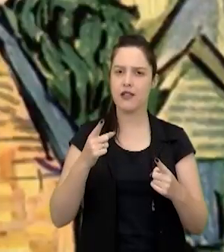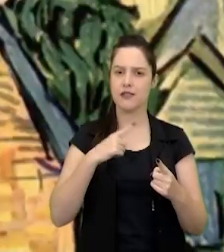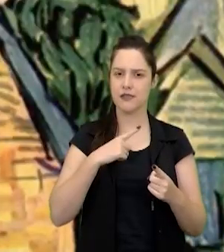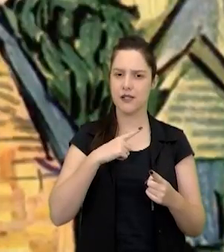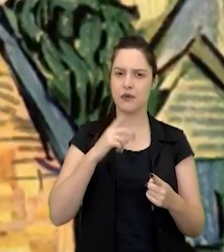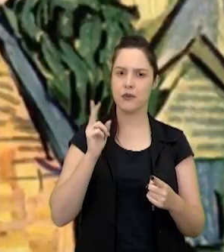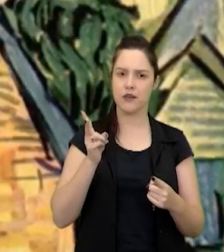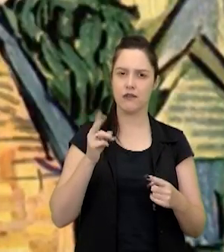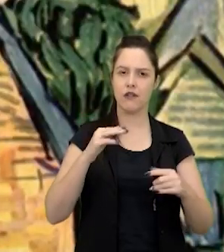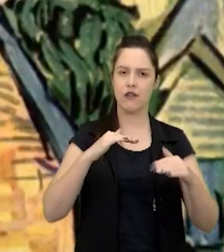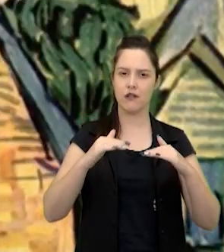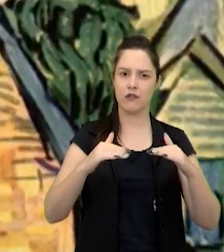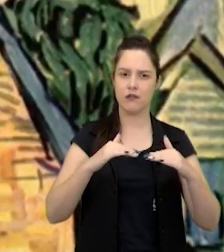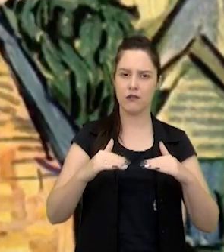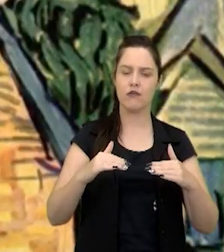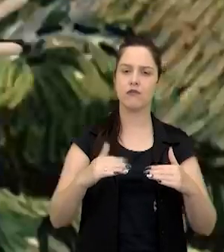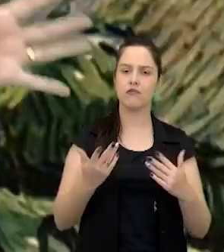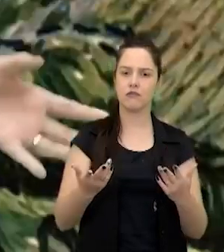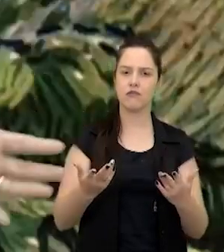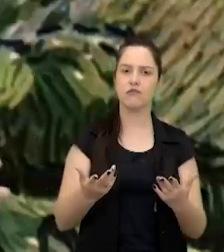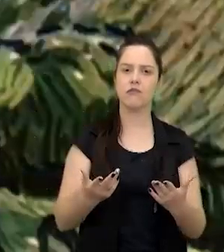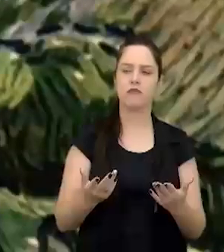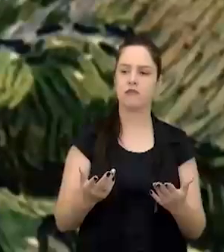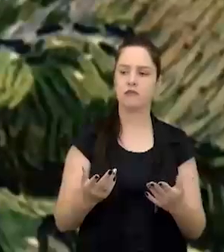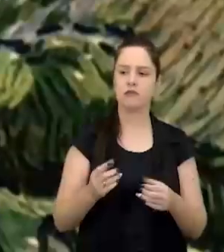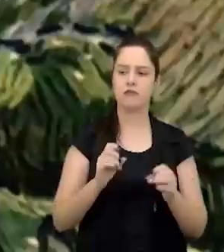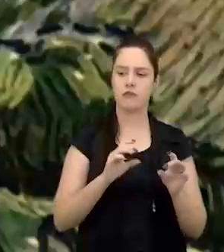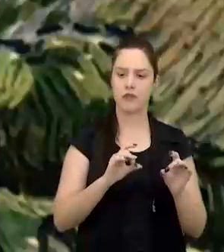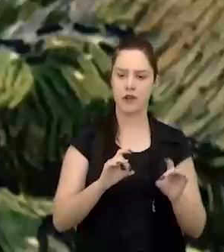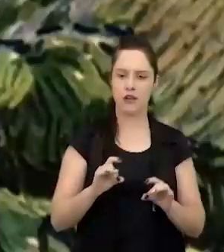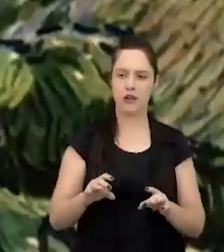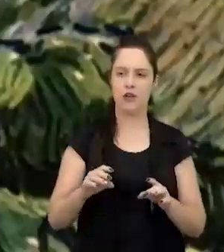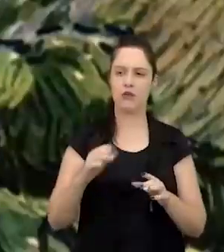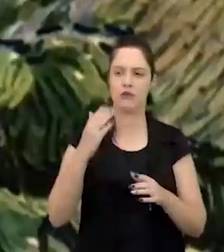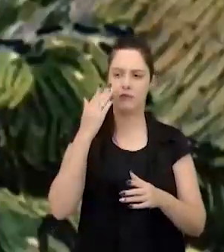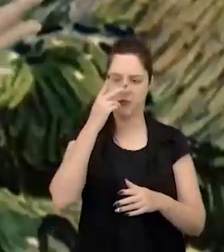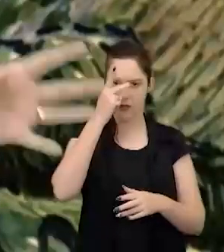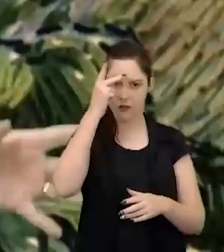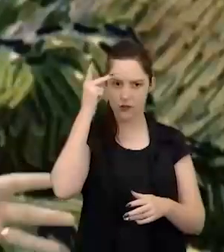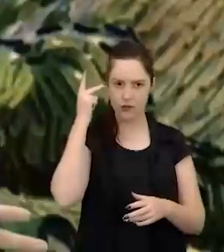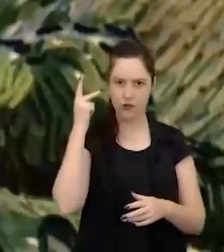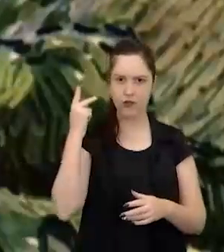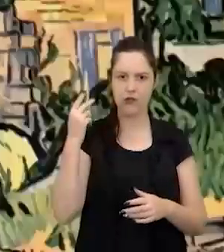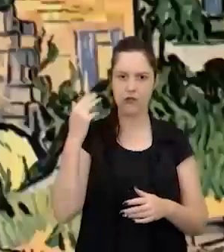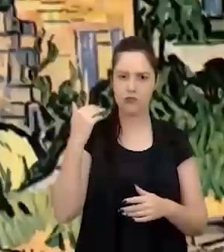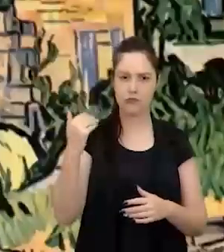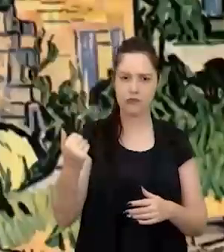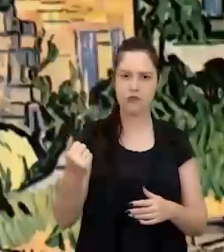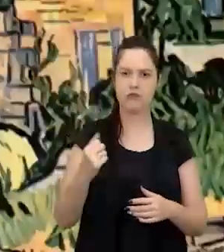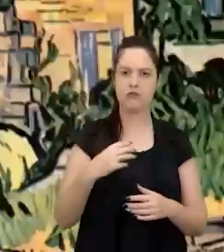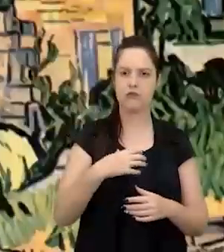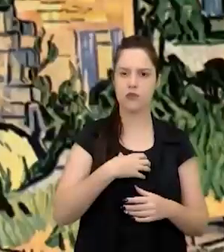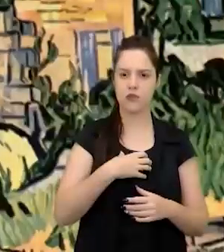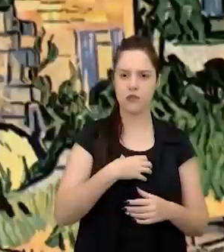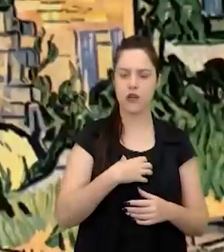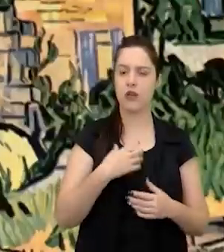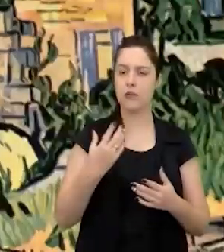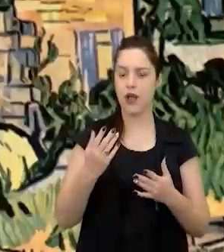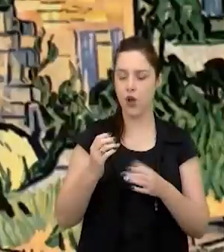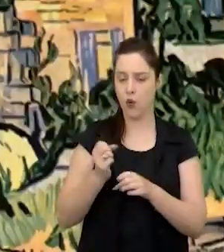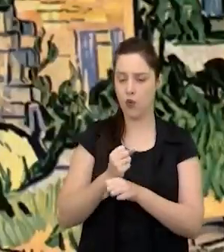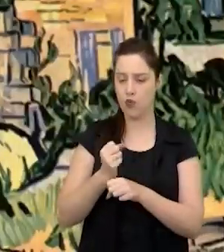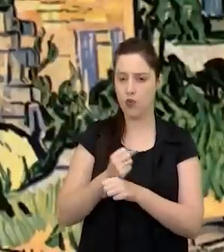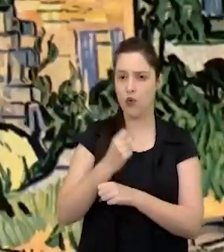um momento de cada artista que ele parte para outro viés. Ele quebra os seus próprios paradigmas. Tipo, desconstruir alguma ideia,